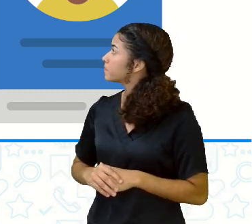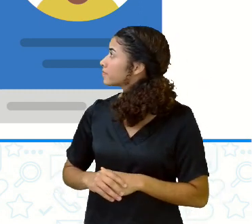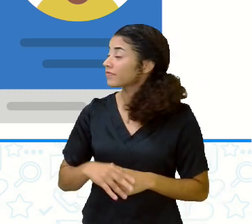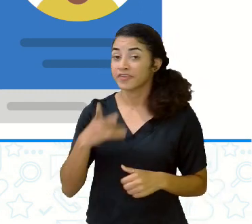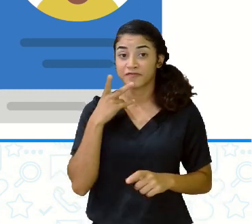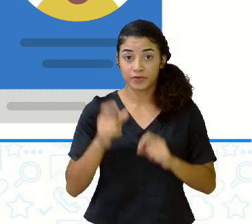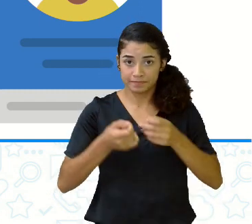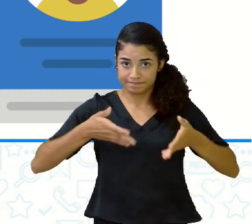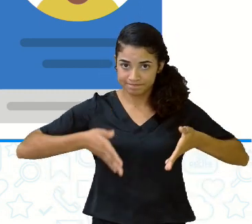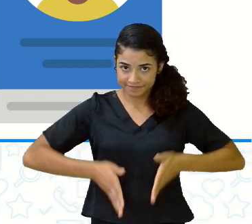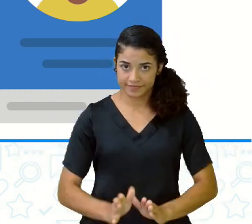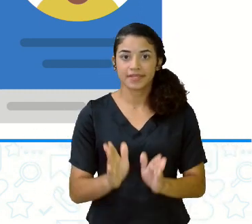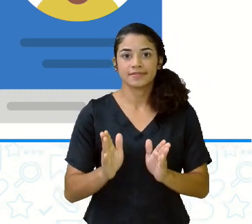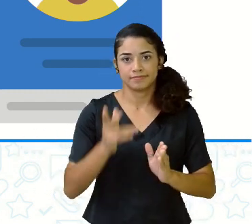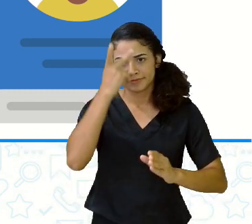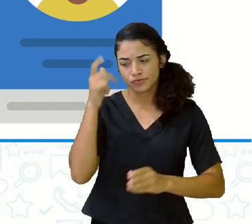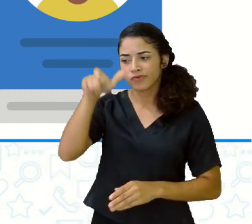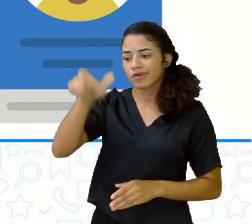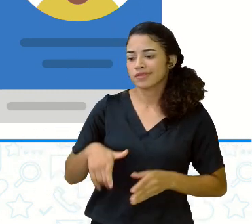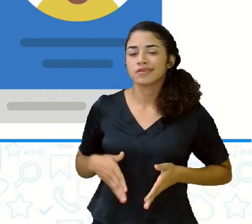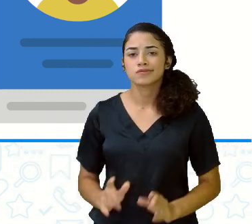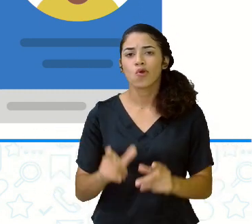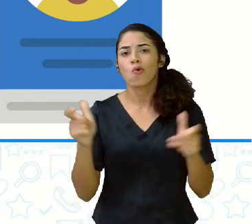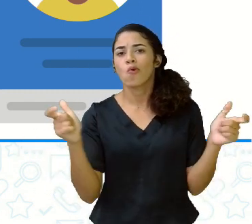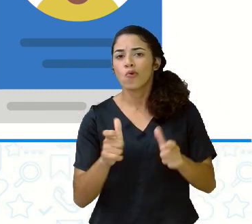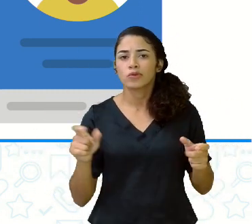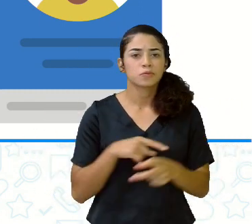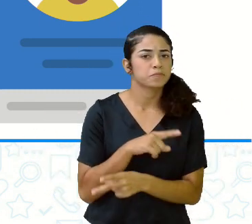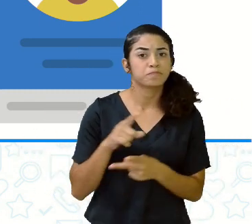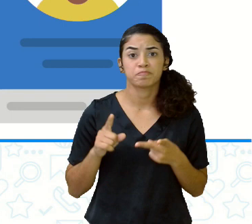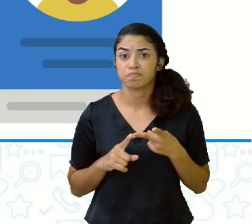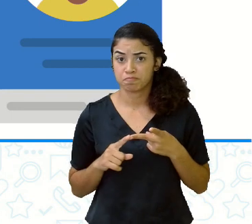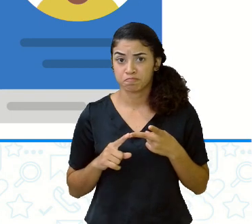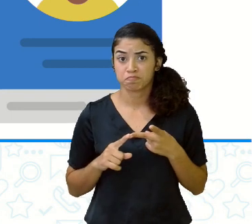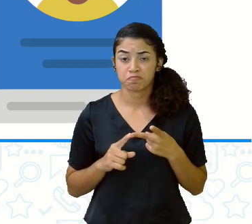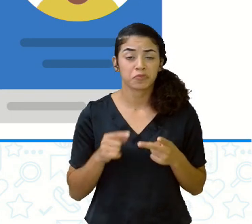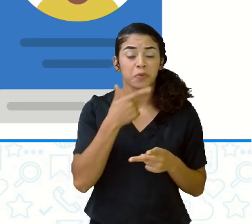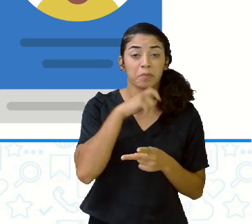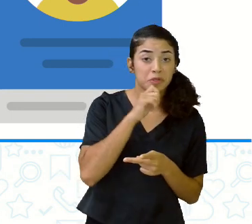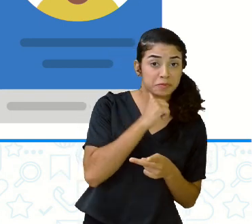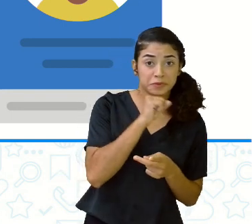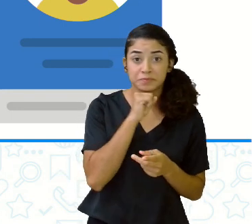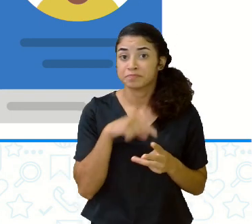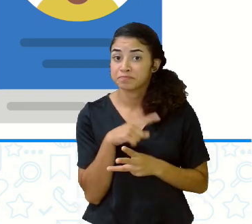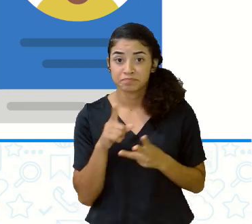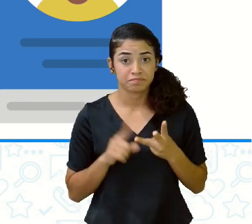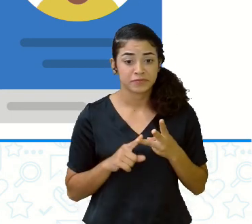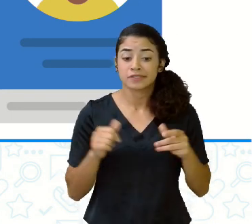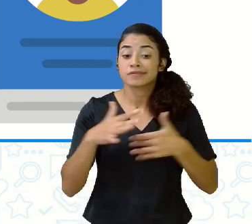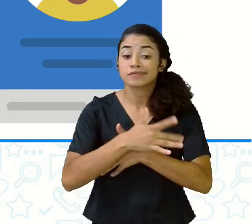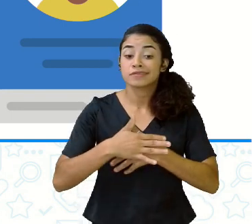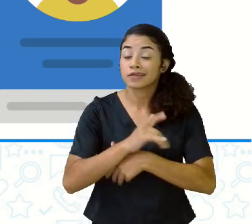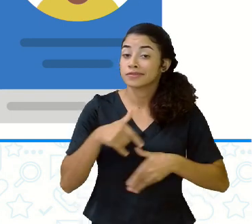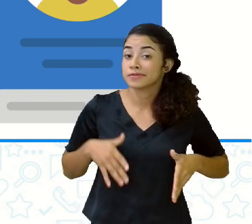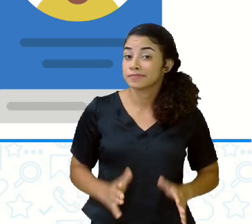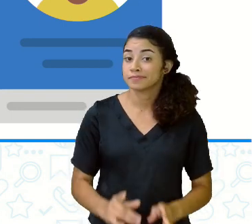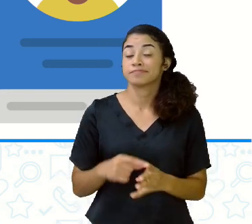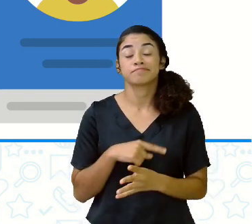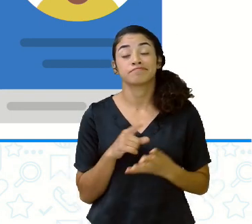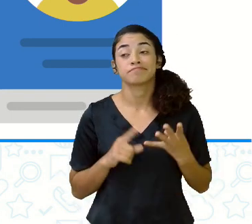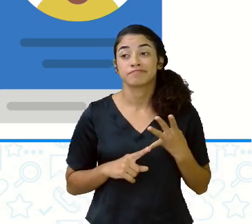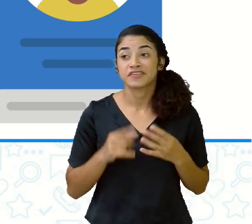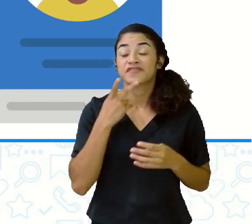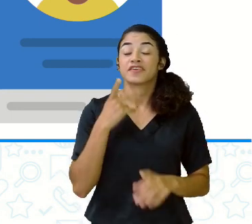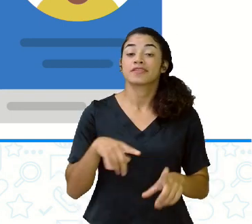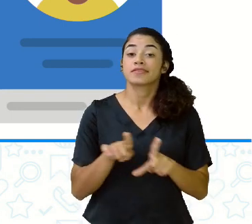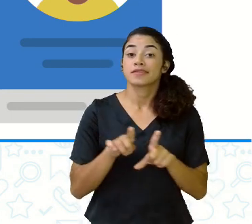fala sobre o nascimento da pessoa, onde foi que ela nasceu, quais são seus pais, qual foi a cidade que ela nasceu. Fala